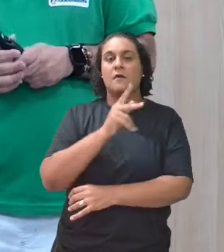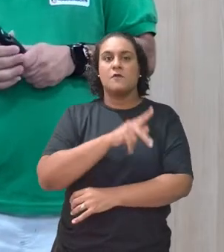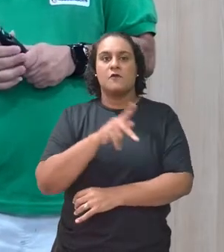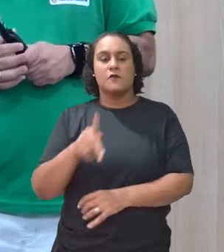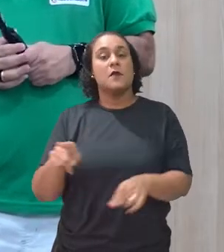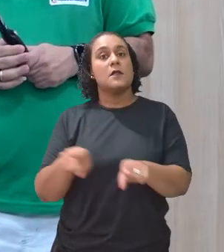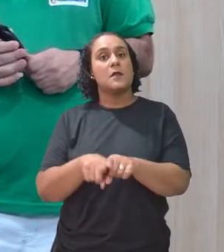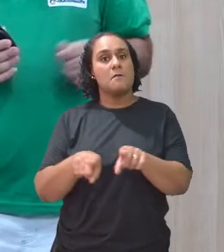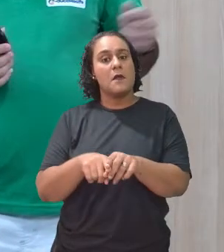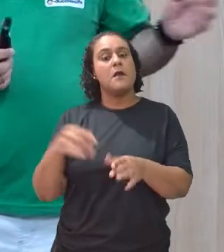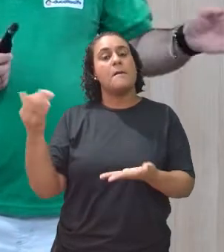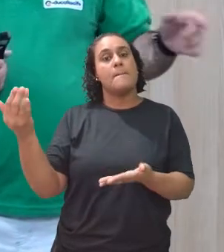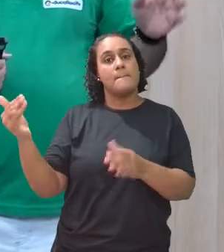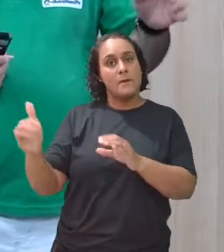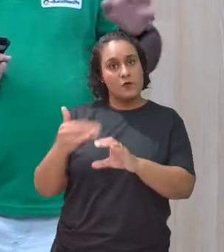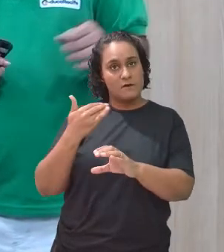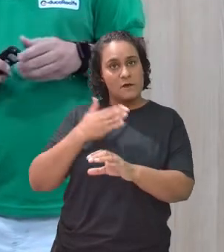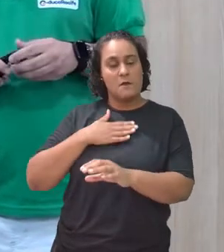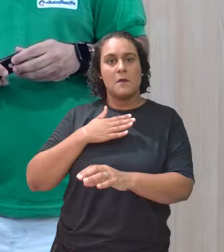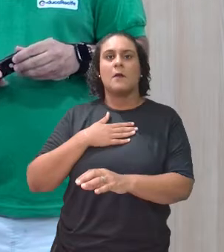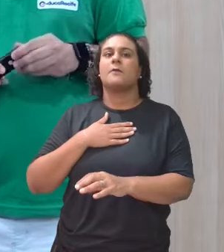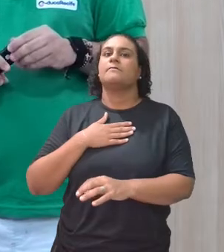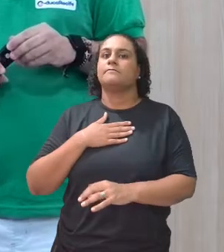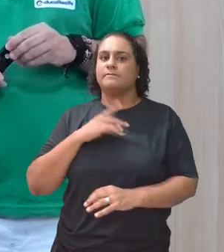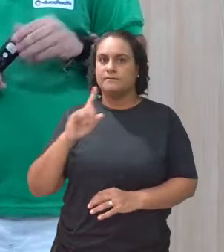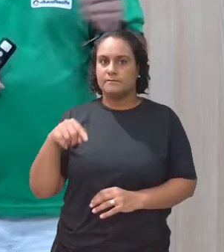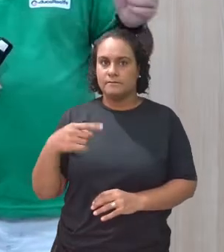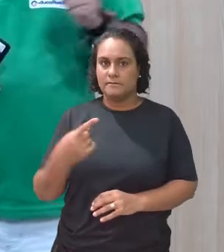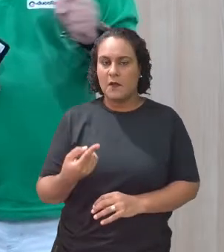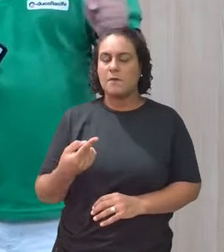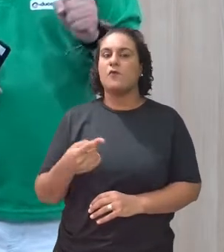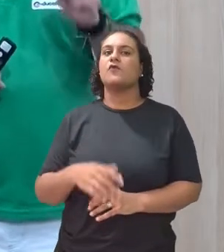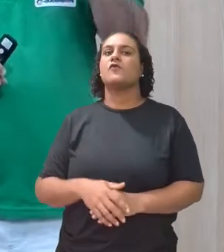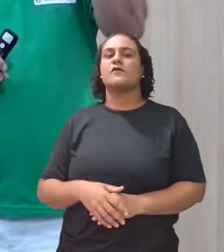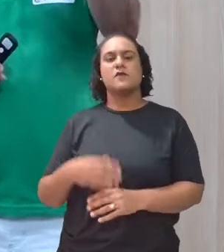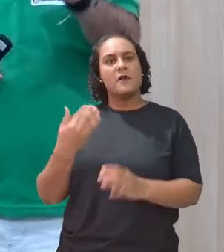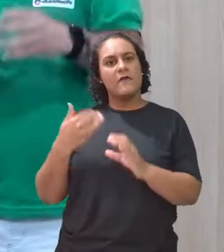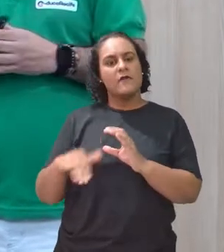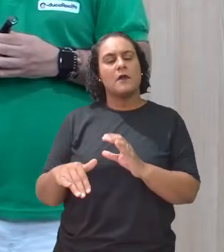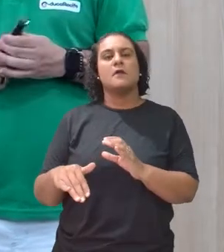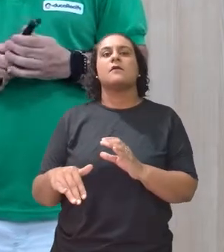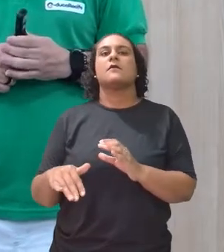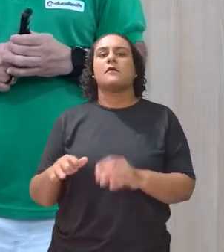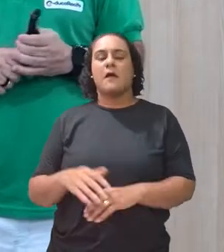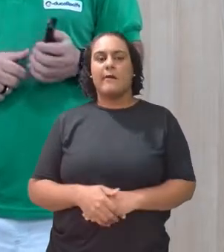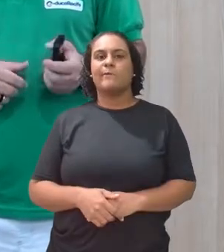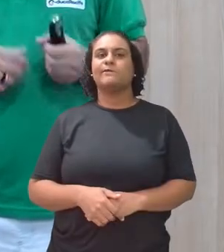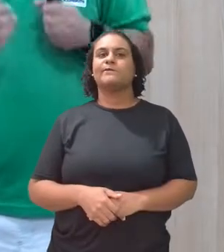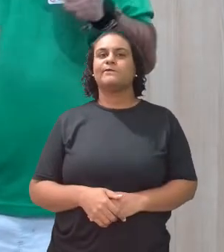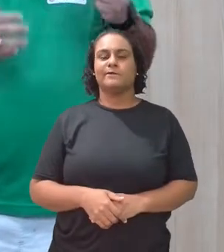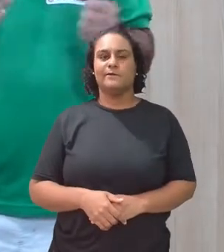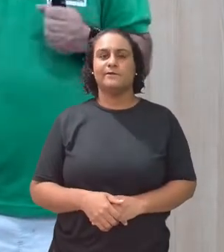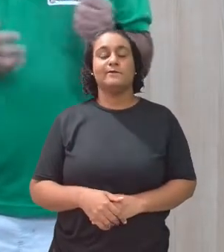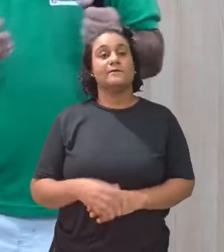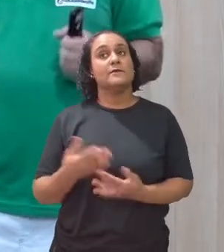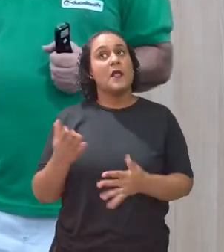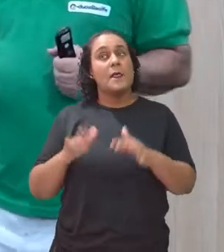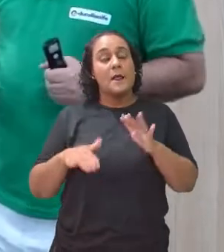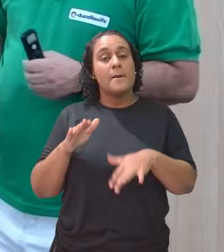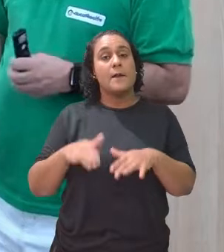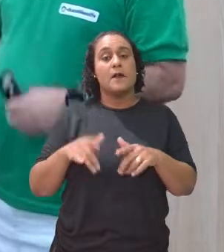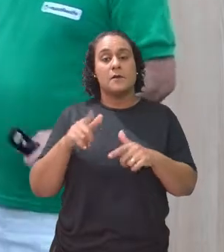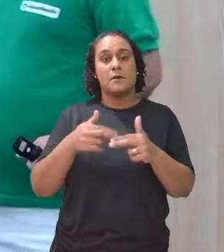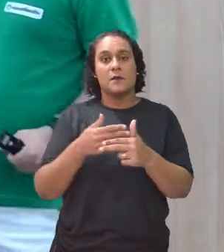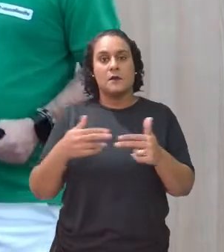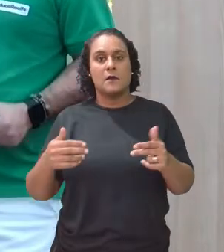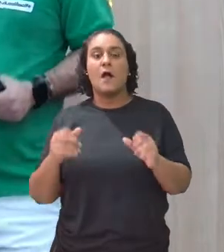né? Depois eu mandar uma mensagem via chat, né? Com e-mail aí, vocês mandam para a gente dar uma olhada. A depender do material